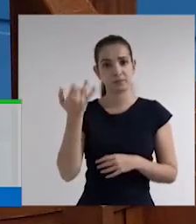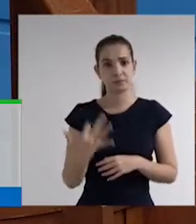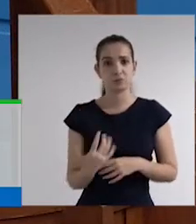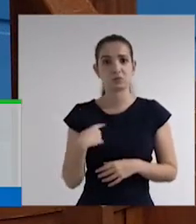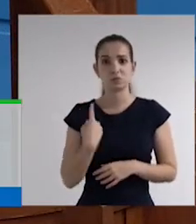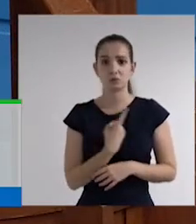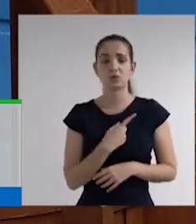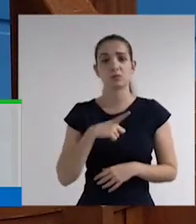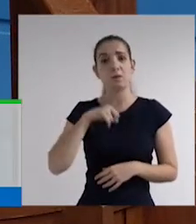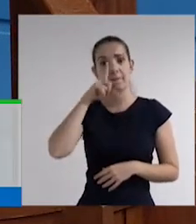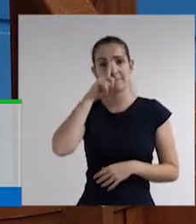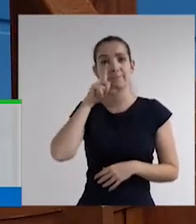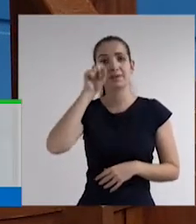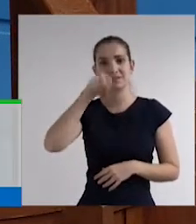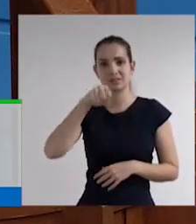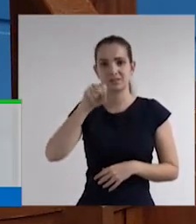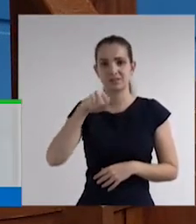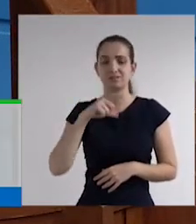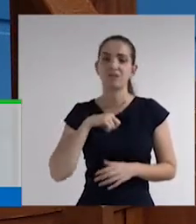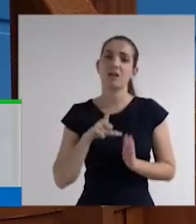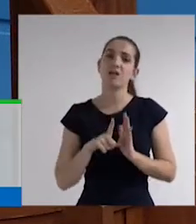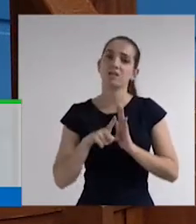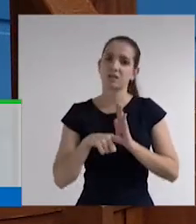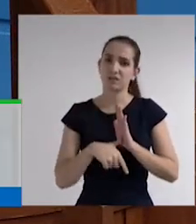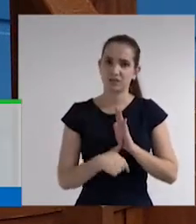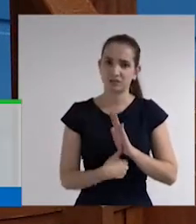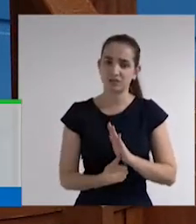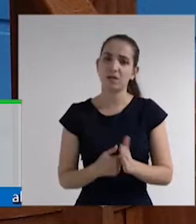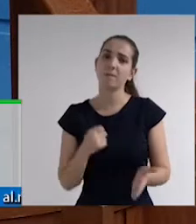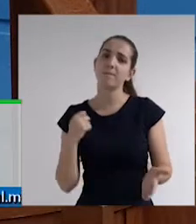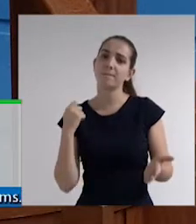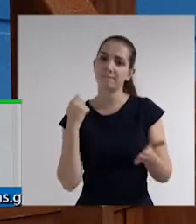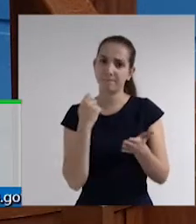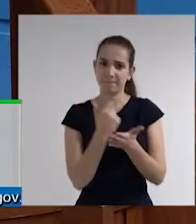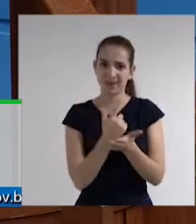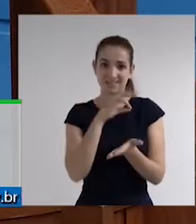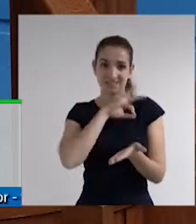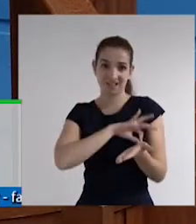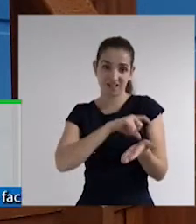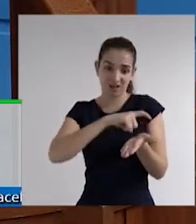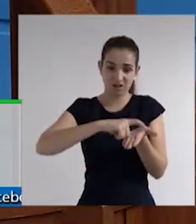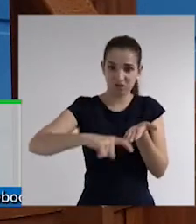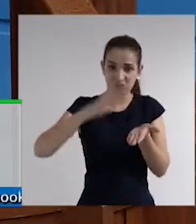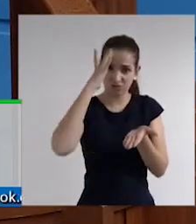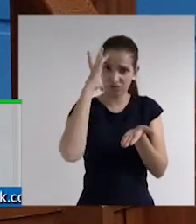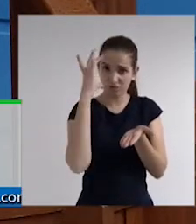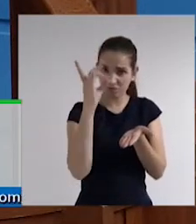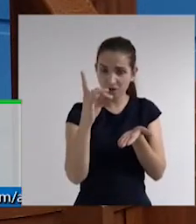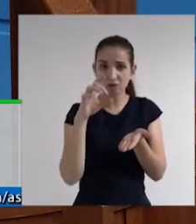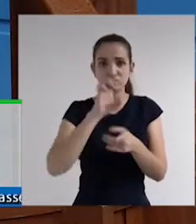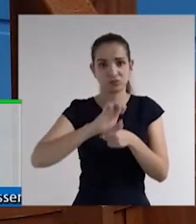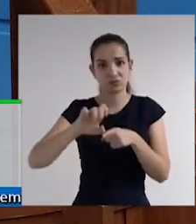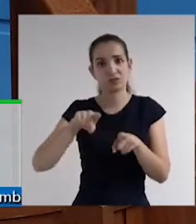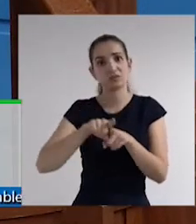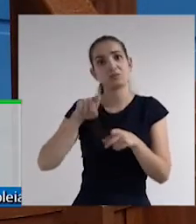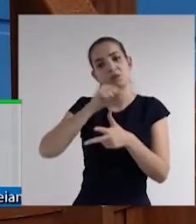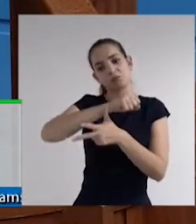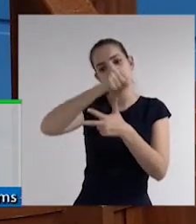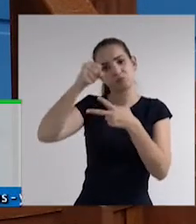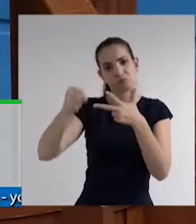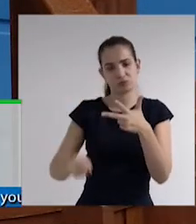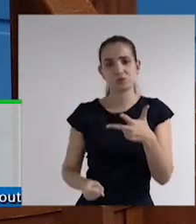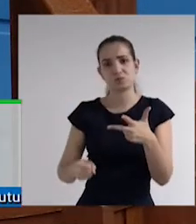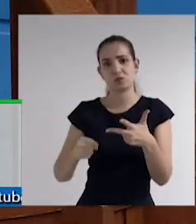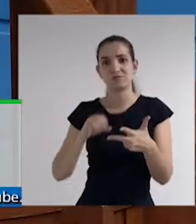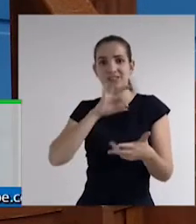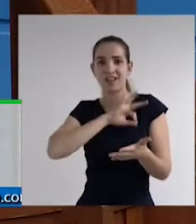nós corremos risco, sim, de atrasar folha de pagamento do Estado, de atrasar a folha de pagamento dos poderes, e,